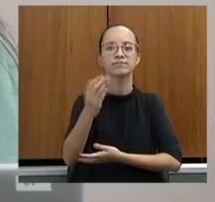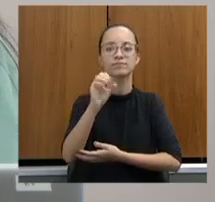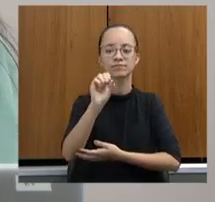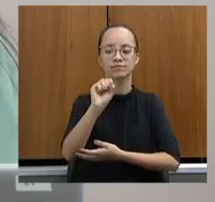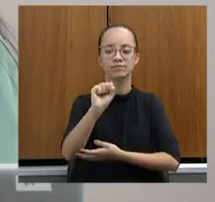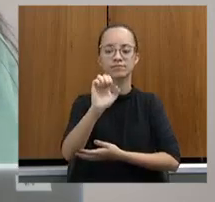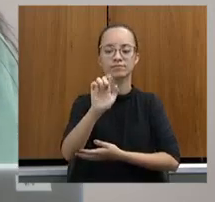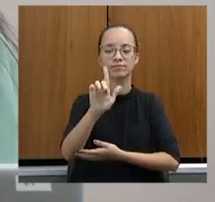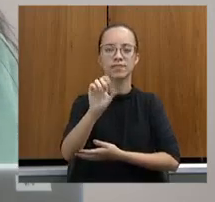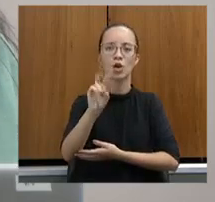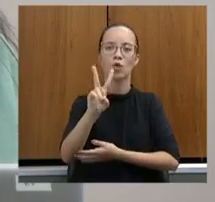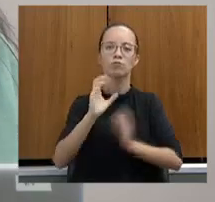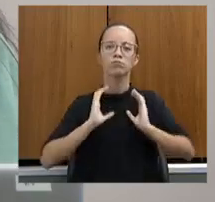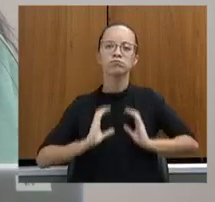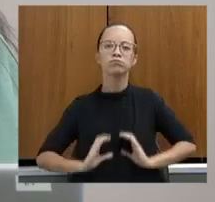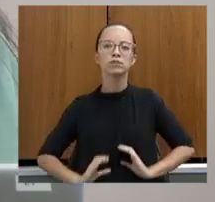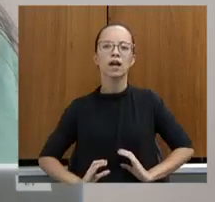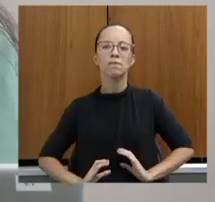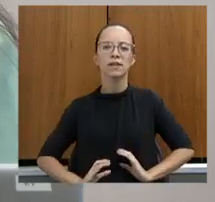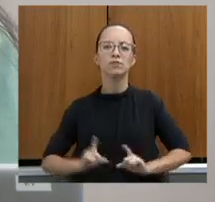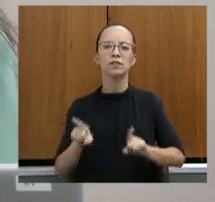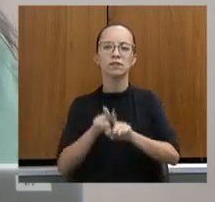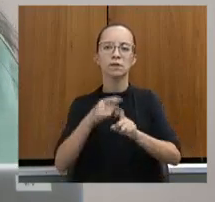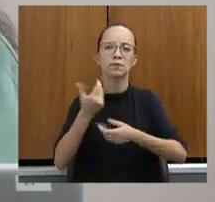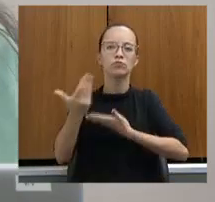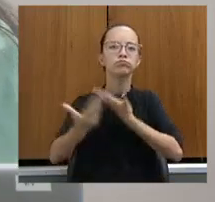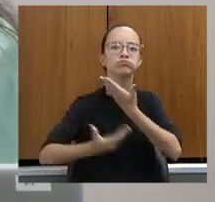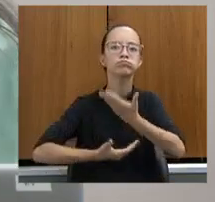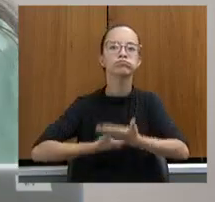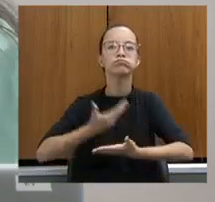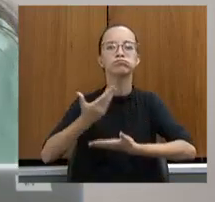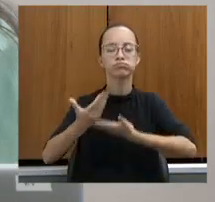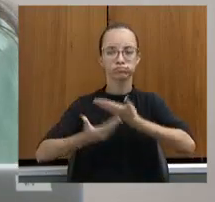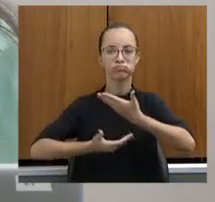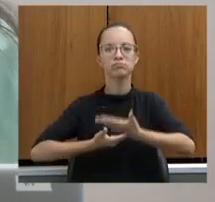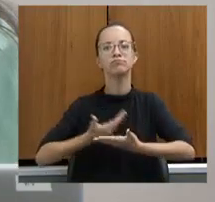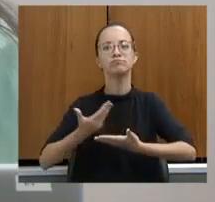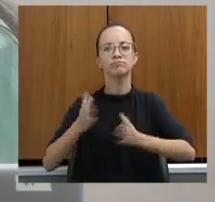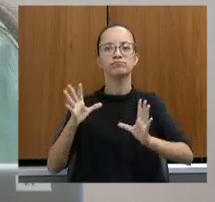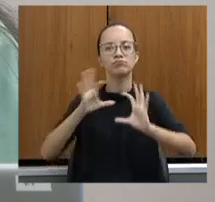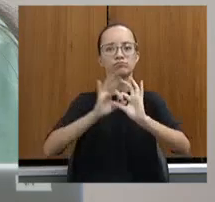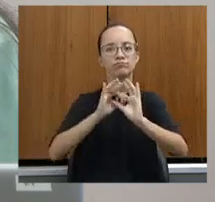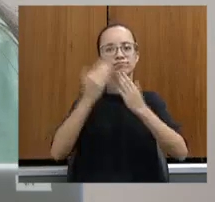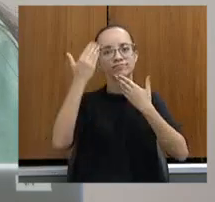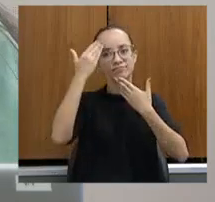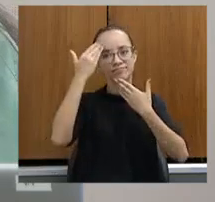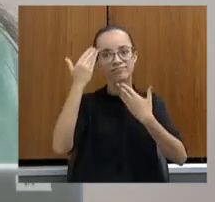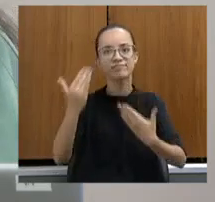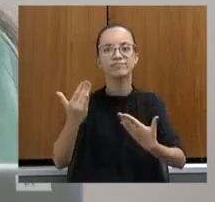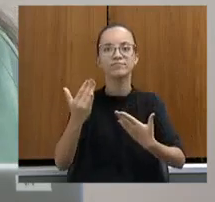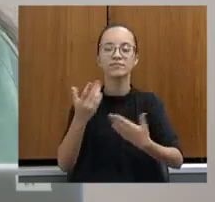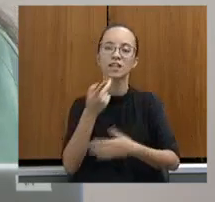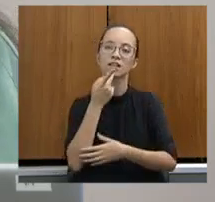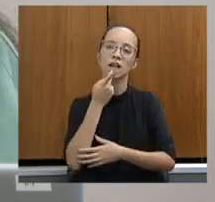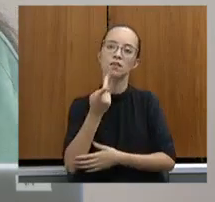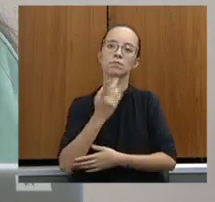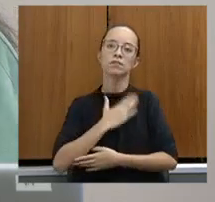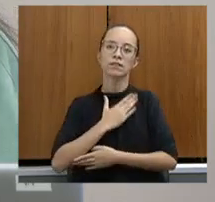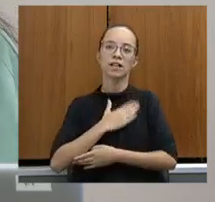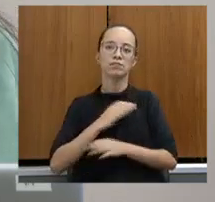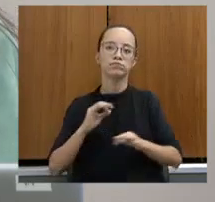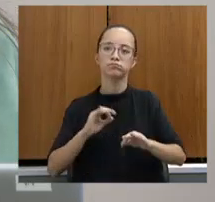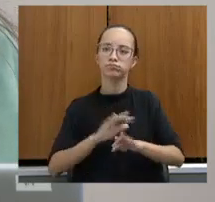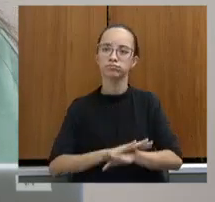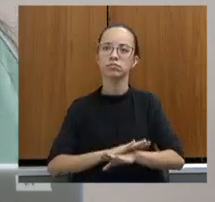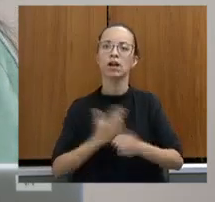segov por esse comportamento Por Esse envolvimento do governo executivo com legislativo então minhas falas são essas eu